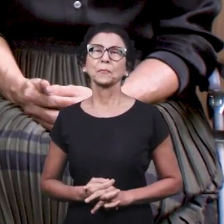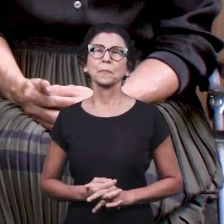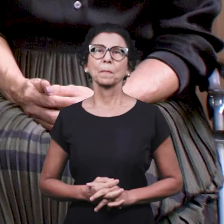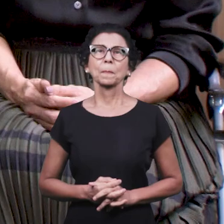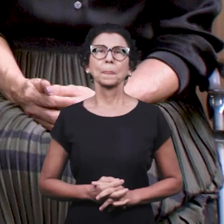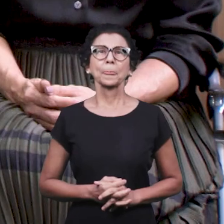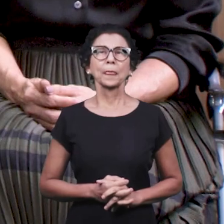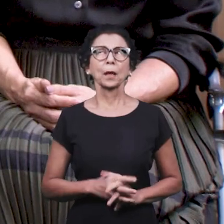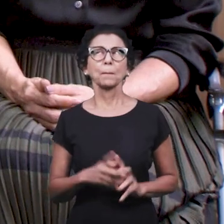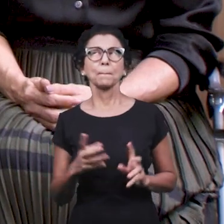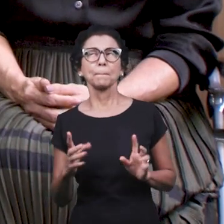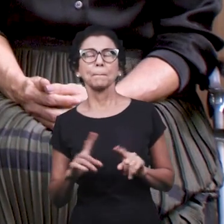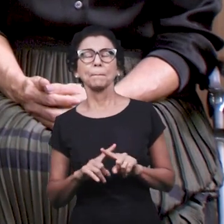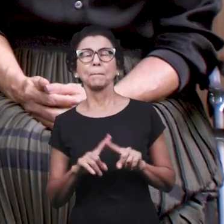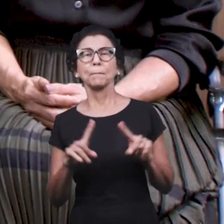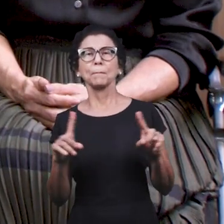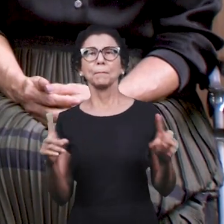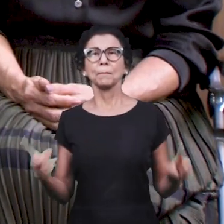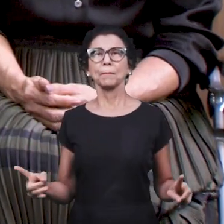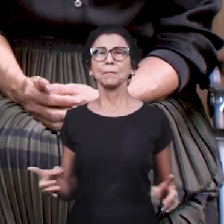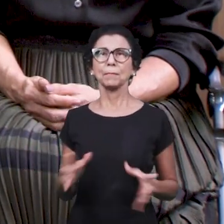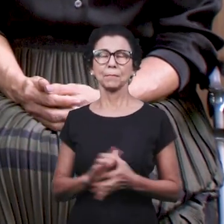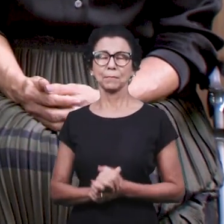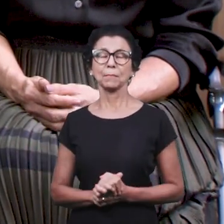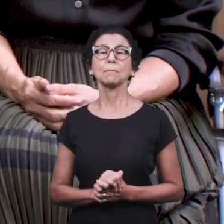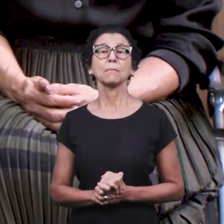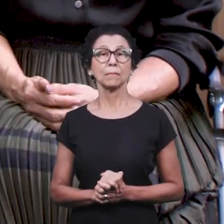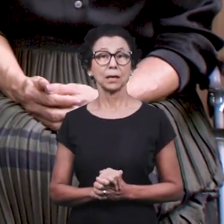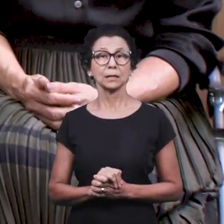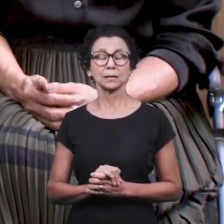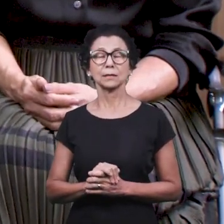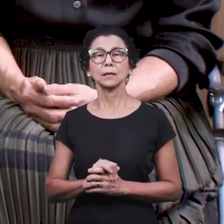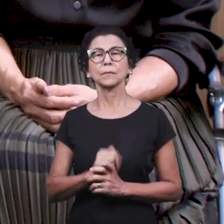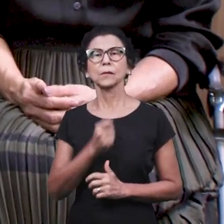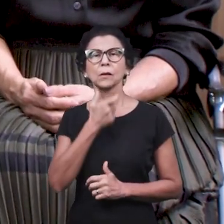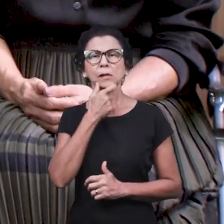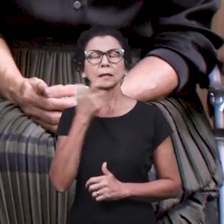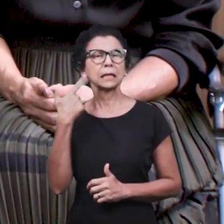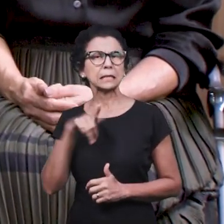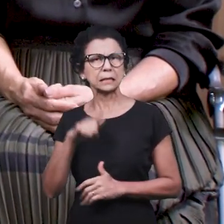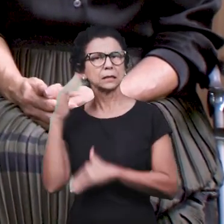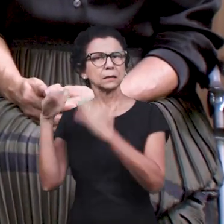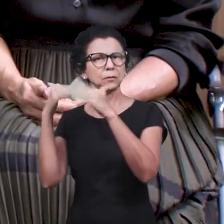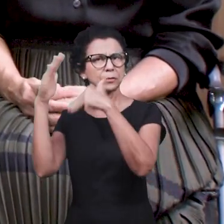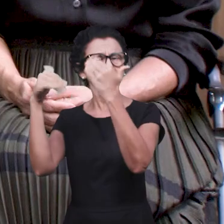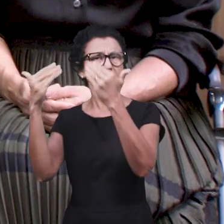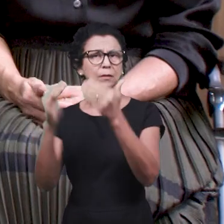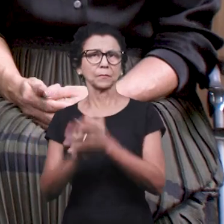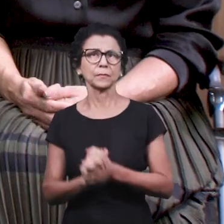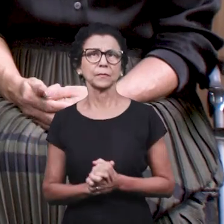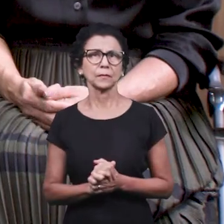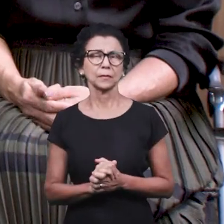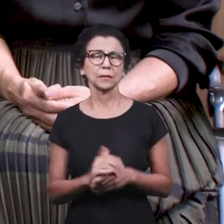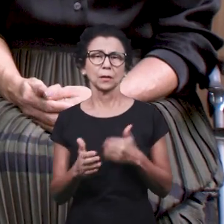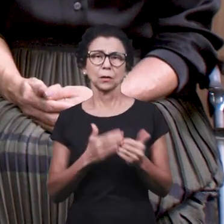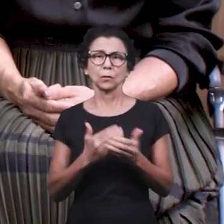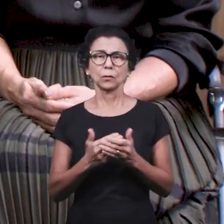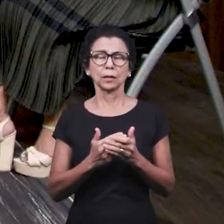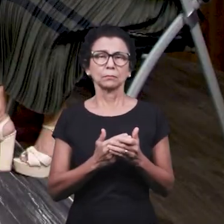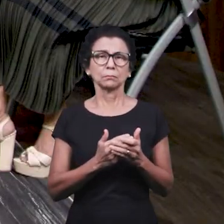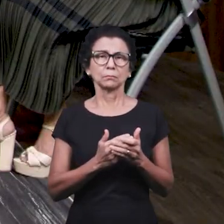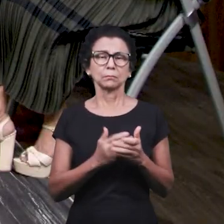você aprofunda no seu conhecimento de inglês, que hoje em dia é essencial saber falar inglês. Você consegue em qualquer lugar do mundo sabendo falar